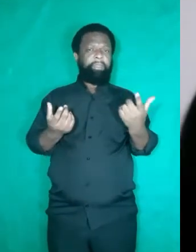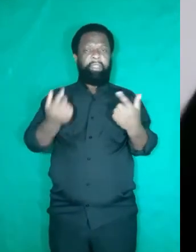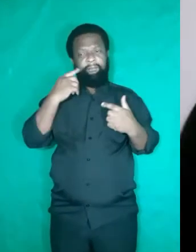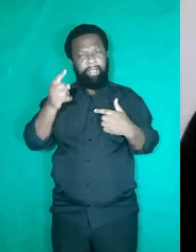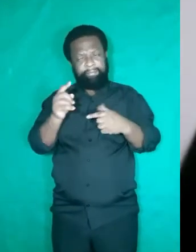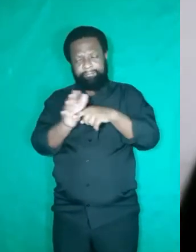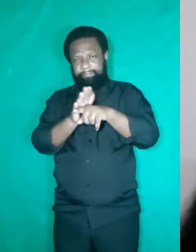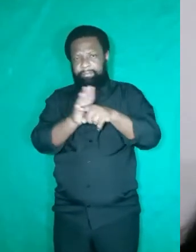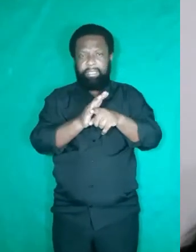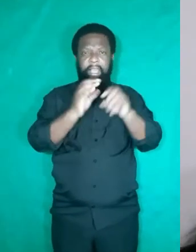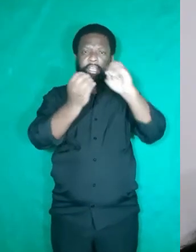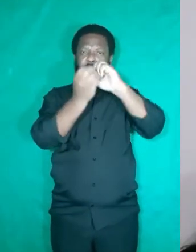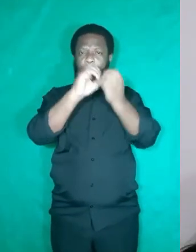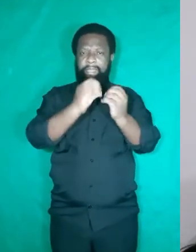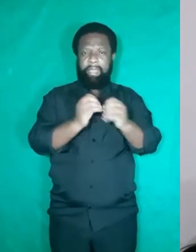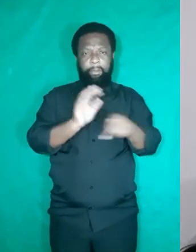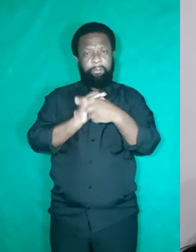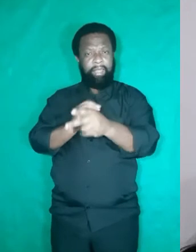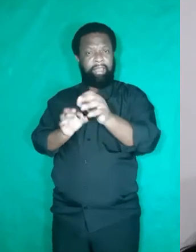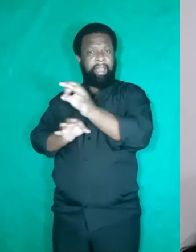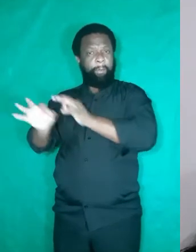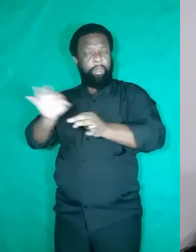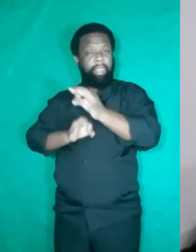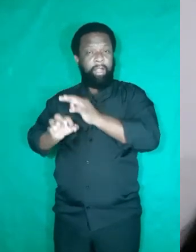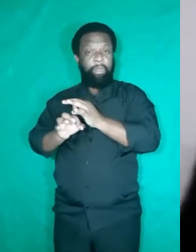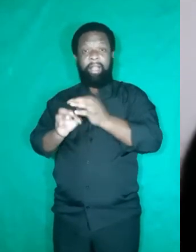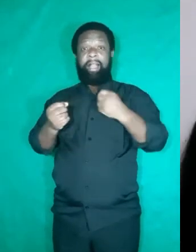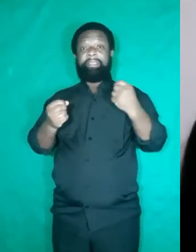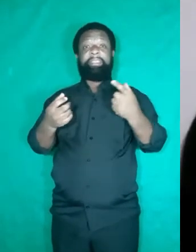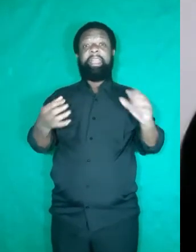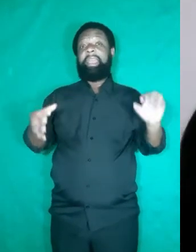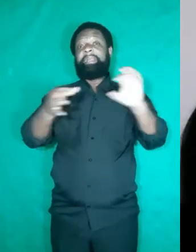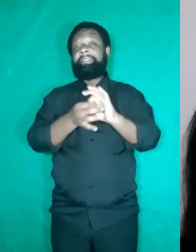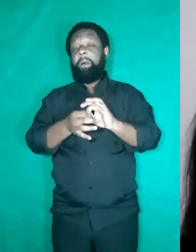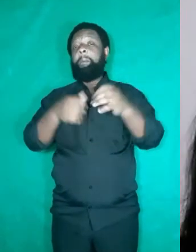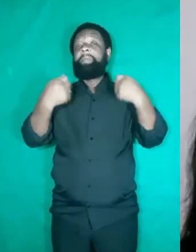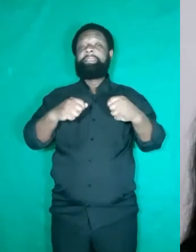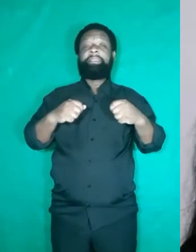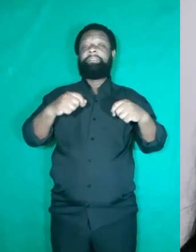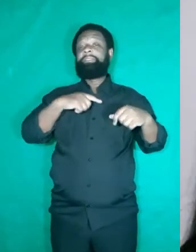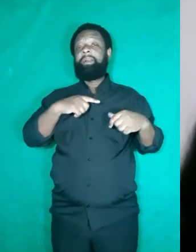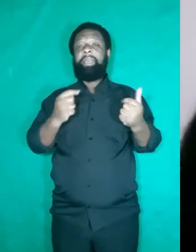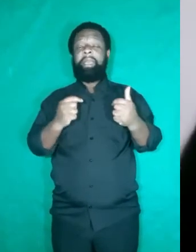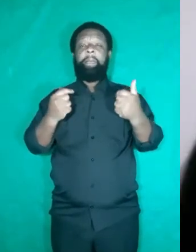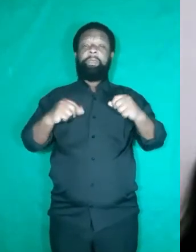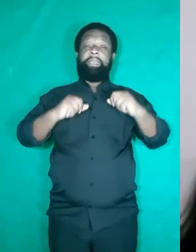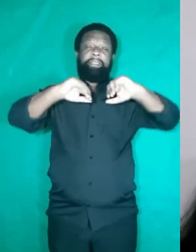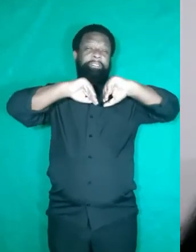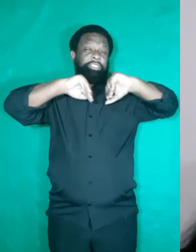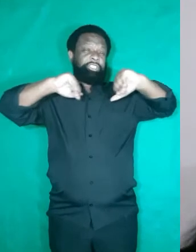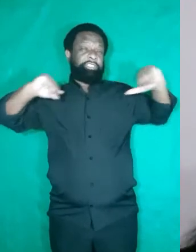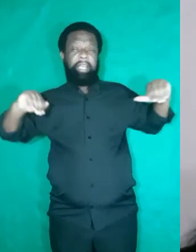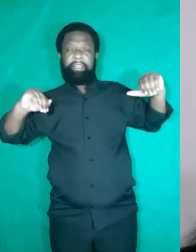molécula, as ligações elas precisam estar o mais distante possível. Quanto